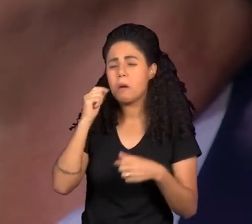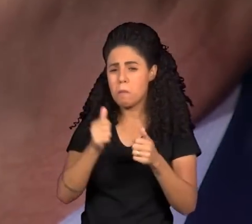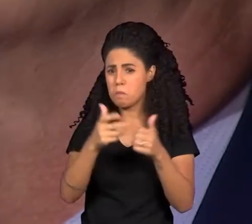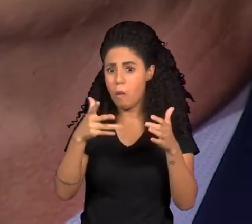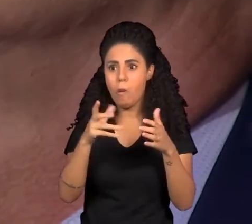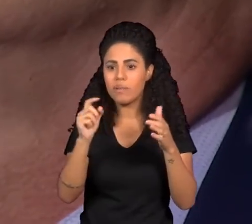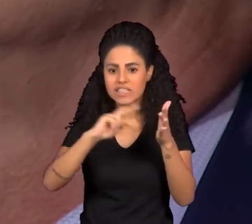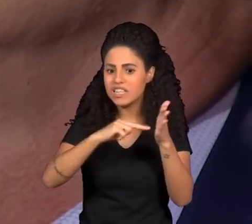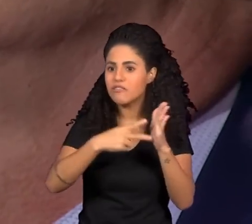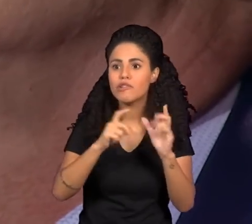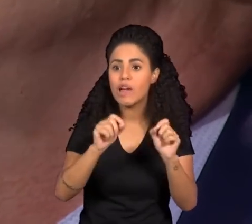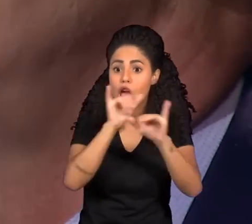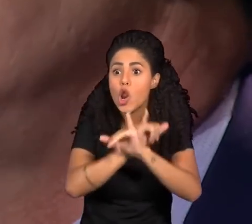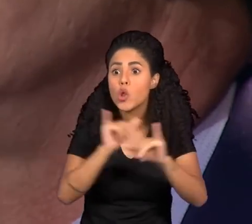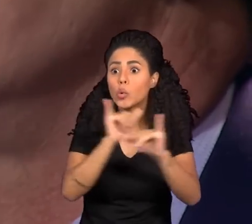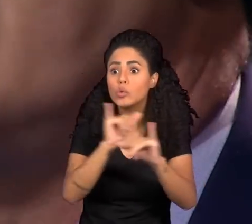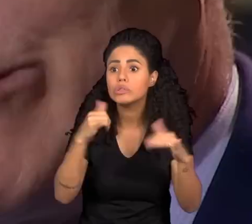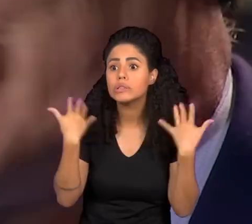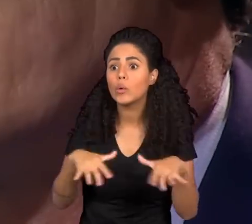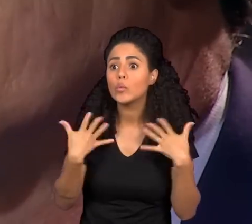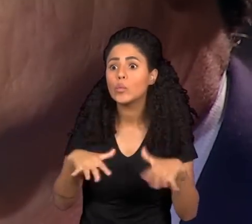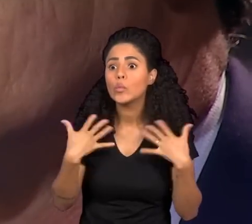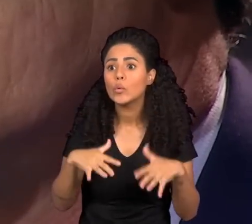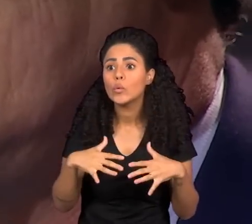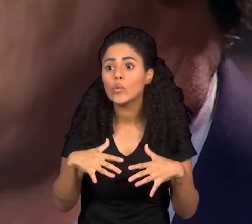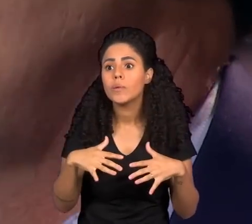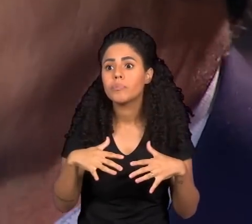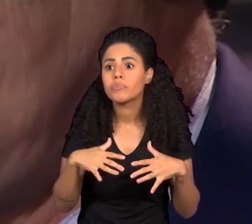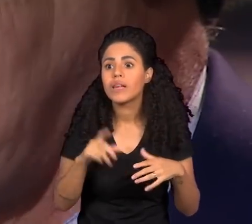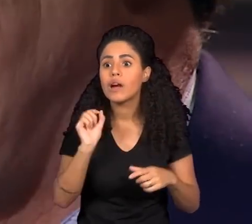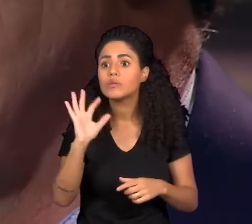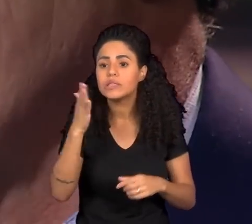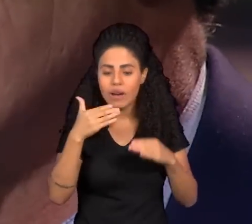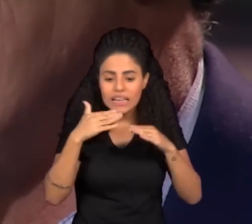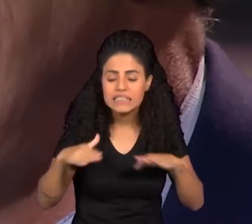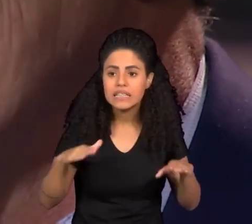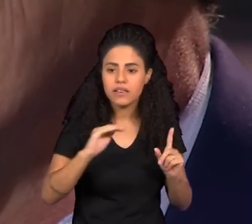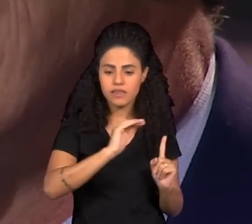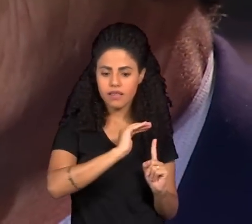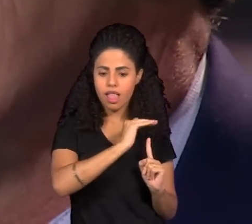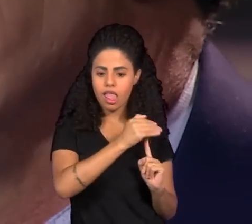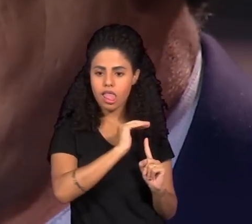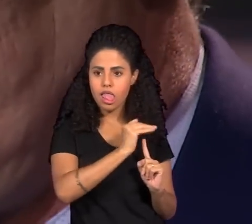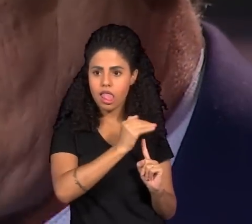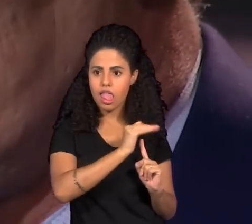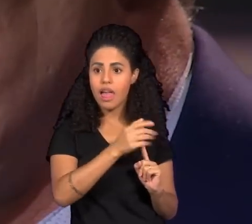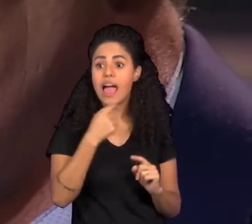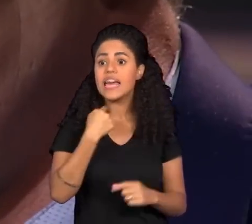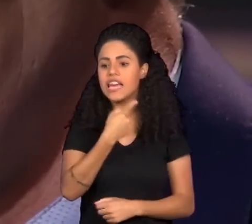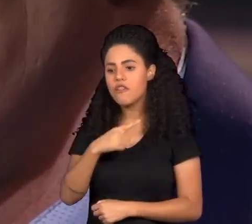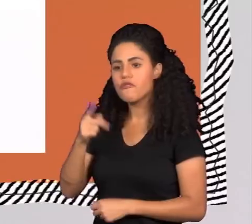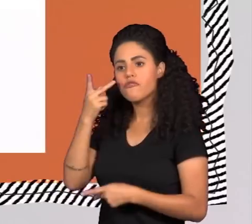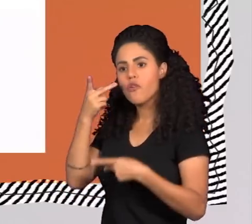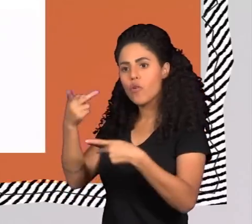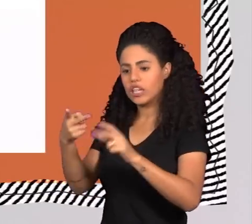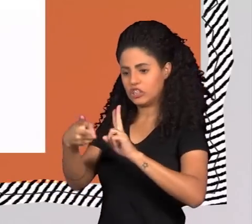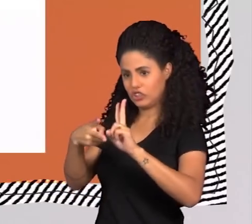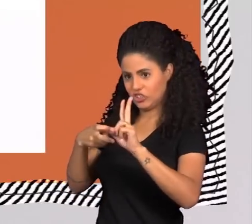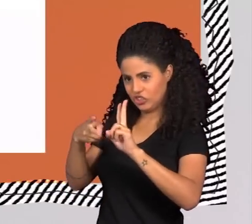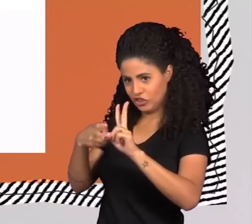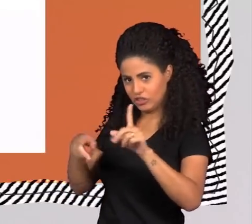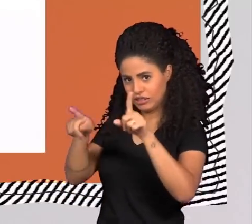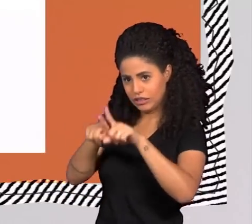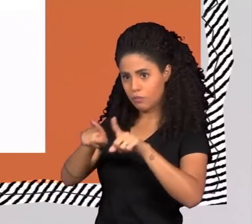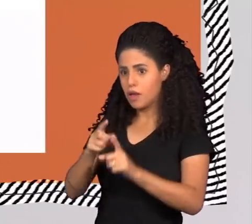ia recuar. E ele disse, não, eu vou. E ele foi lá e fez o quê? Foi aos indígenas,